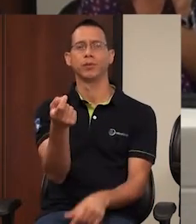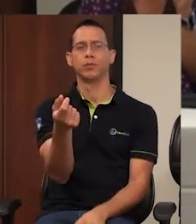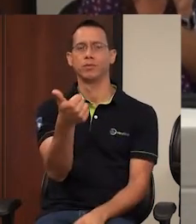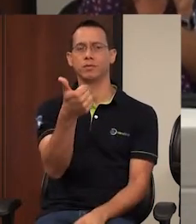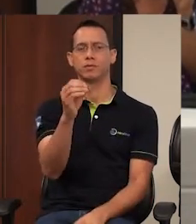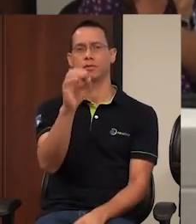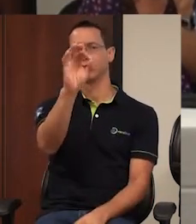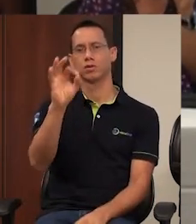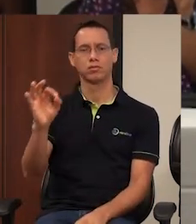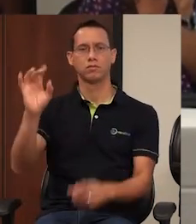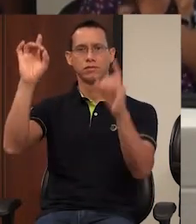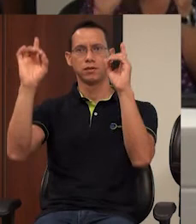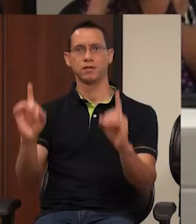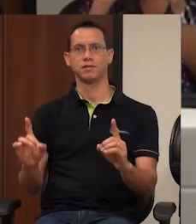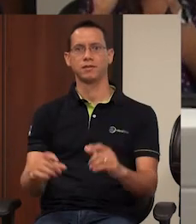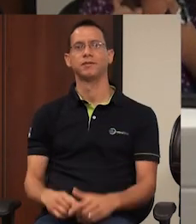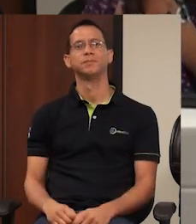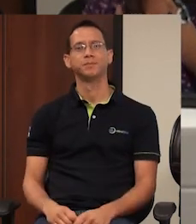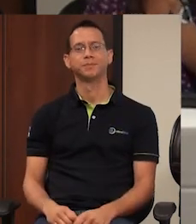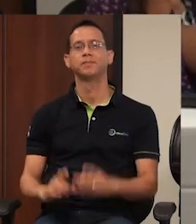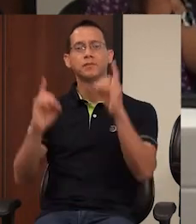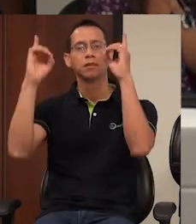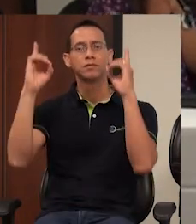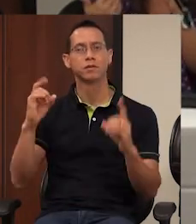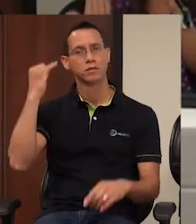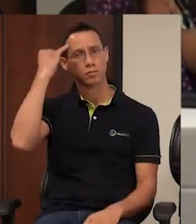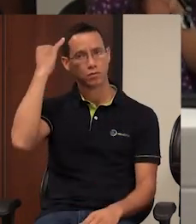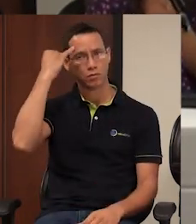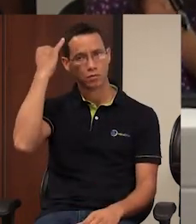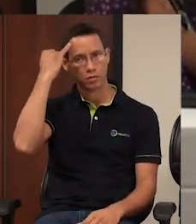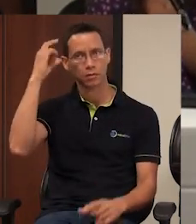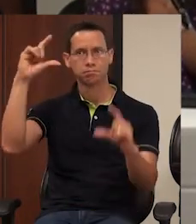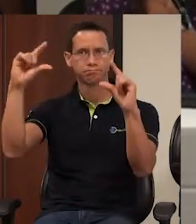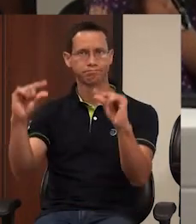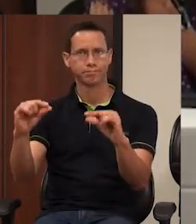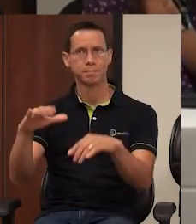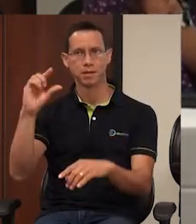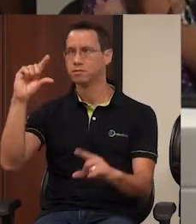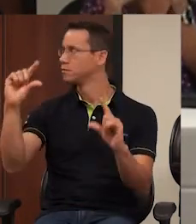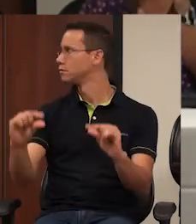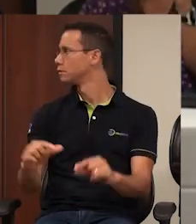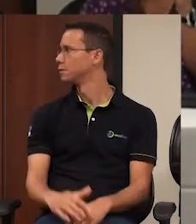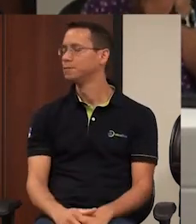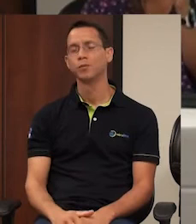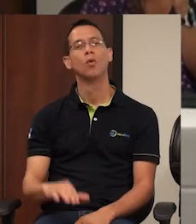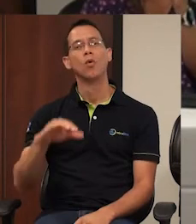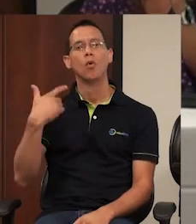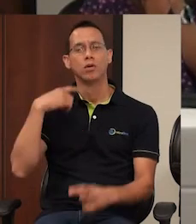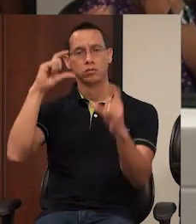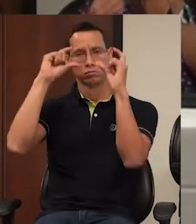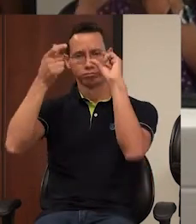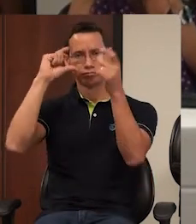tem deficiência, né? Nós estamos falando de deficiência intelectual, que é menor ainda, tá? Ou transtorno